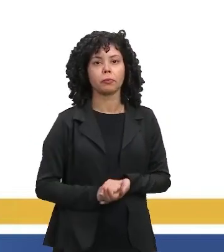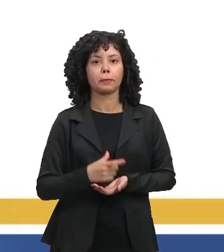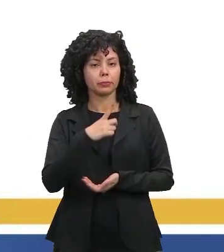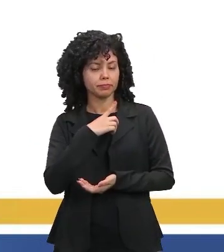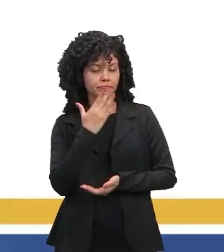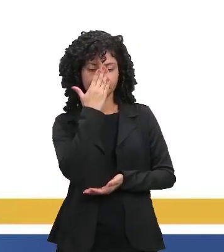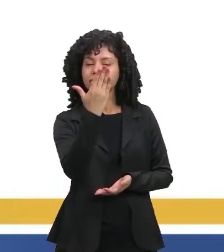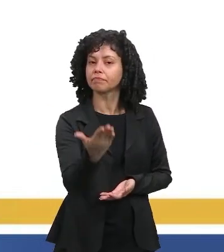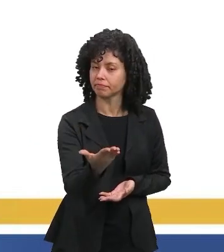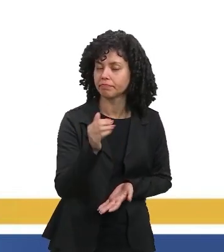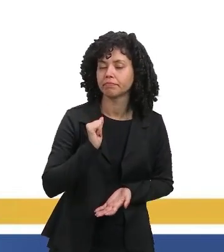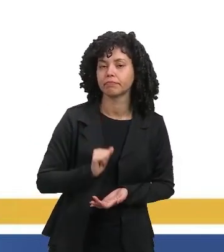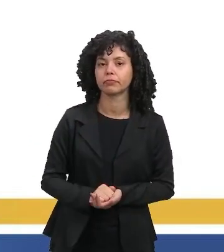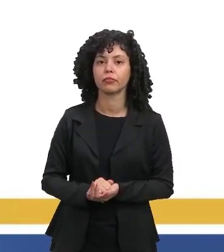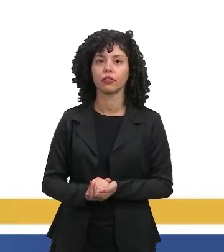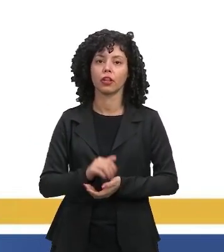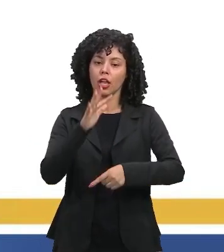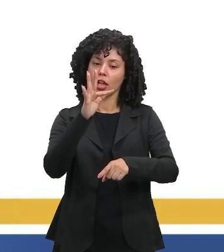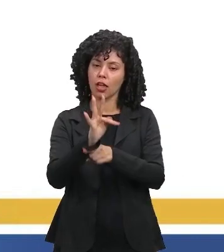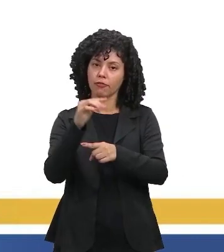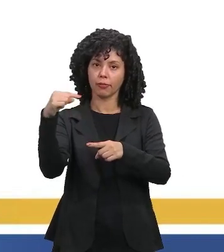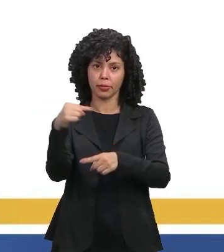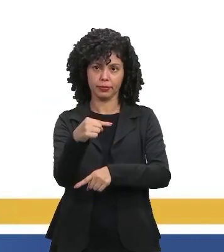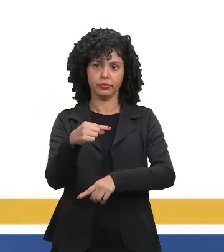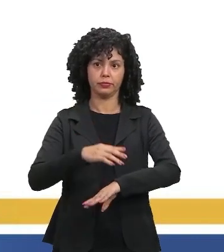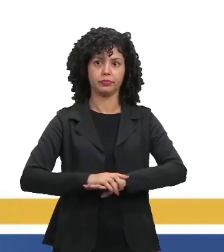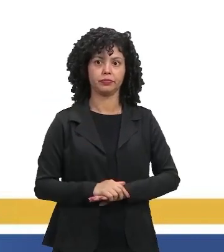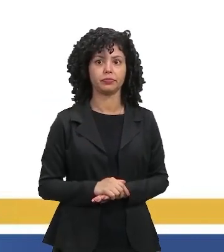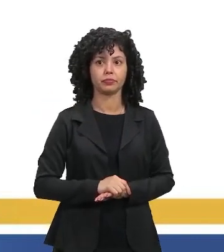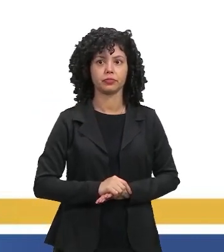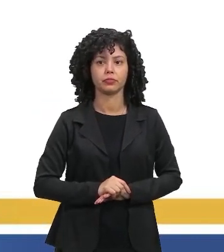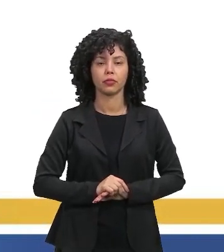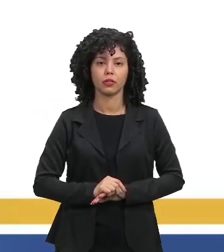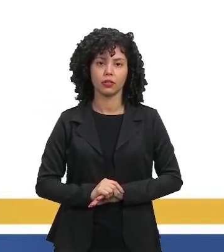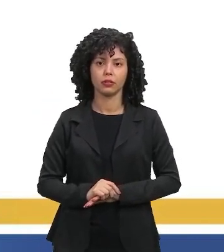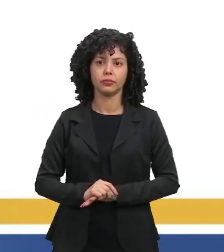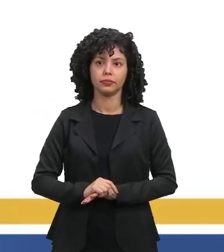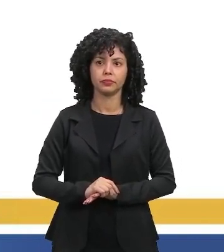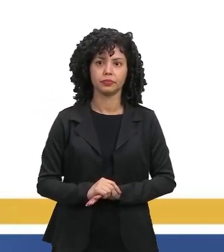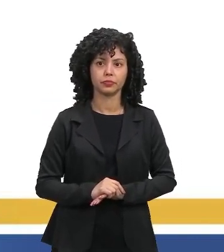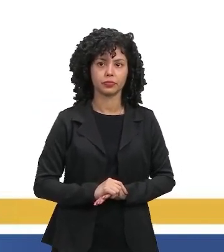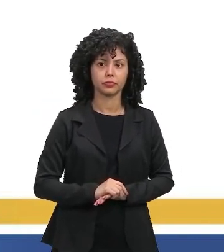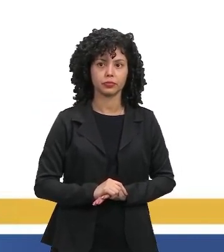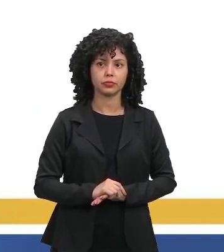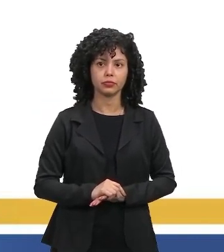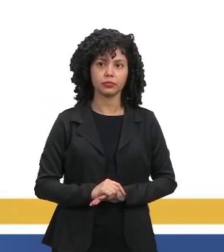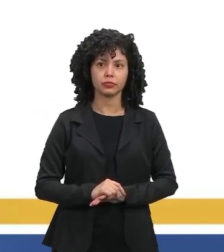estamos diante de um F menos, de um íon flúor.